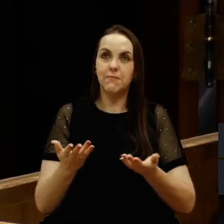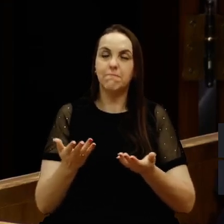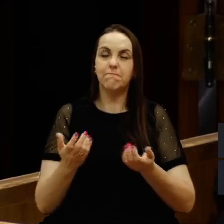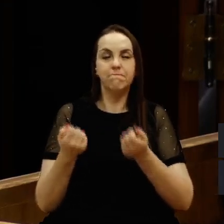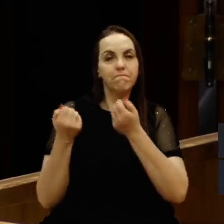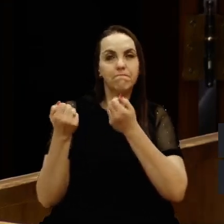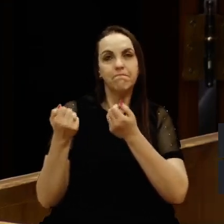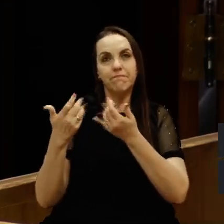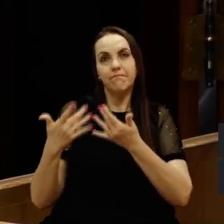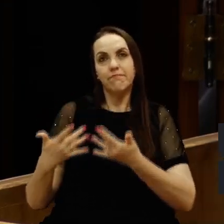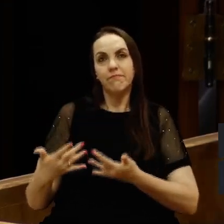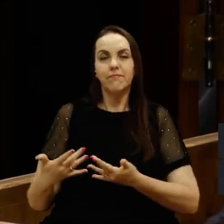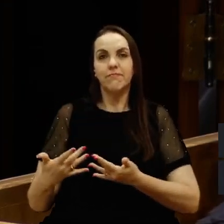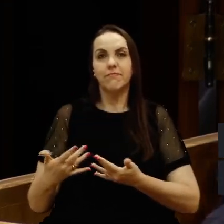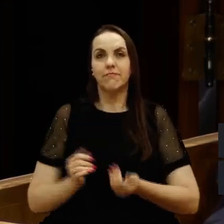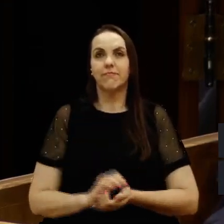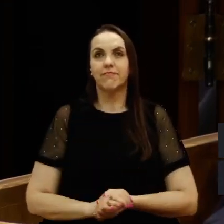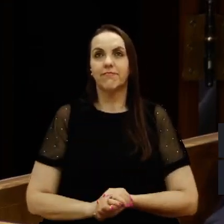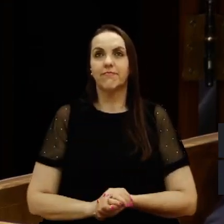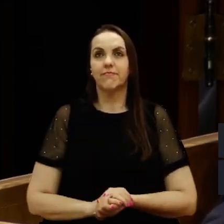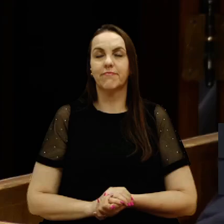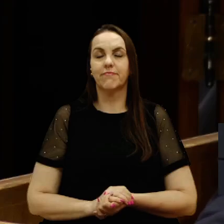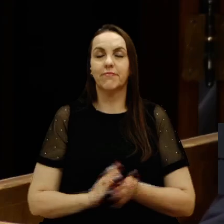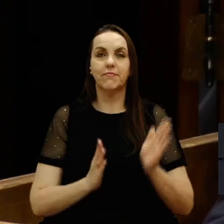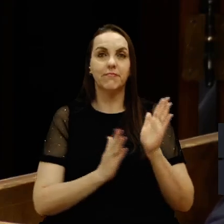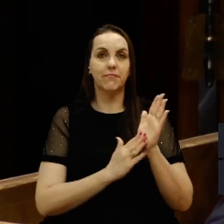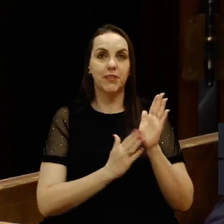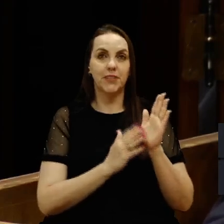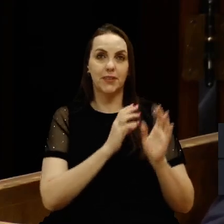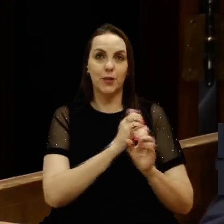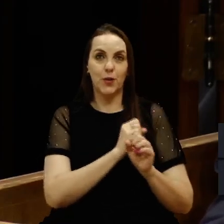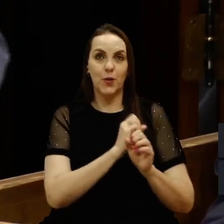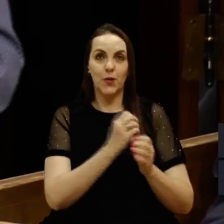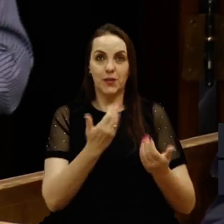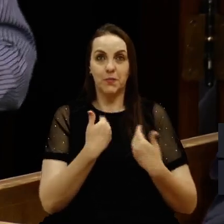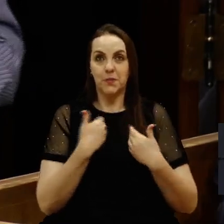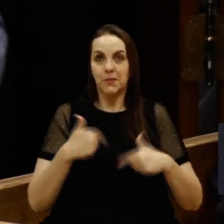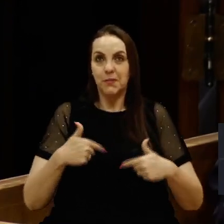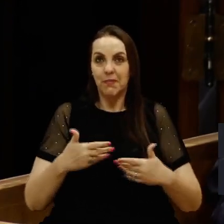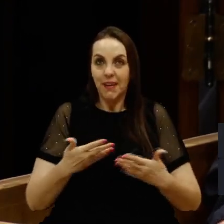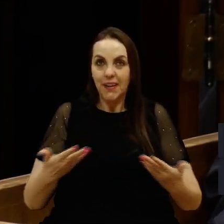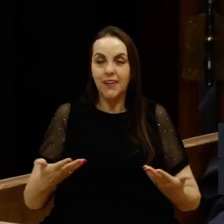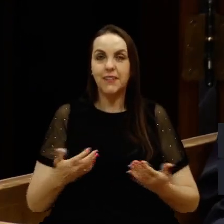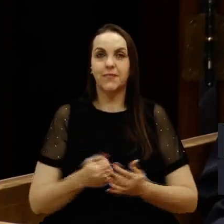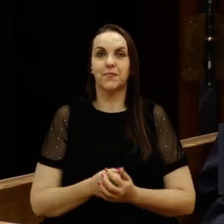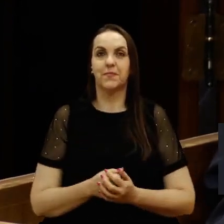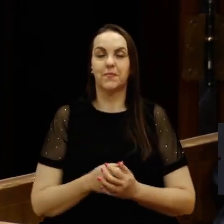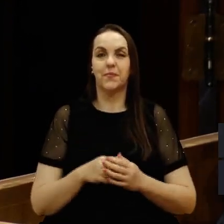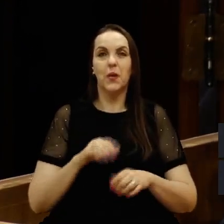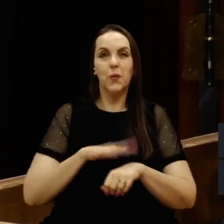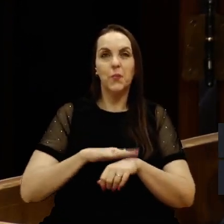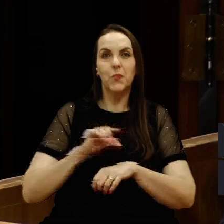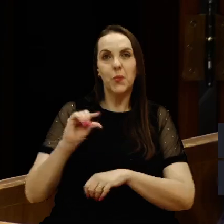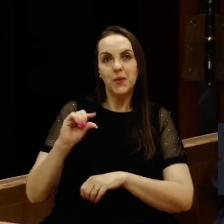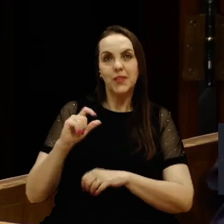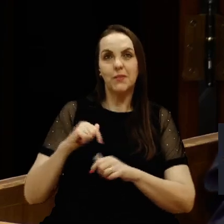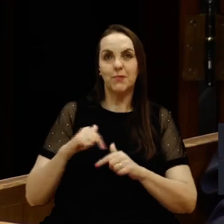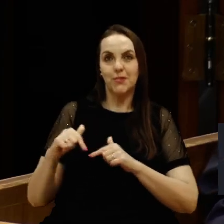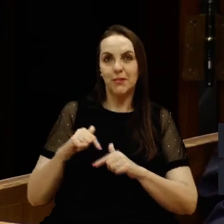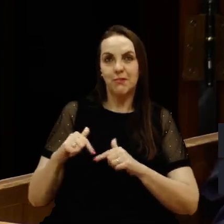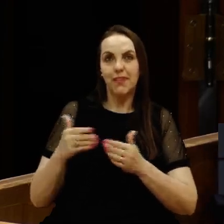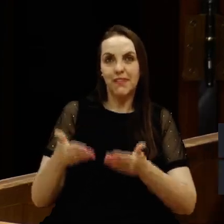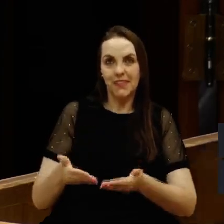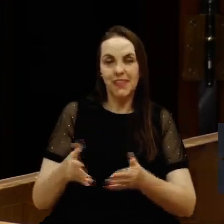trazer aqui uma certa prestação de contas do meu trabalho do ano, nesse pouco tempo que tenho aqui,